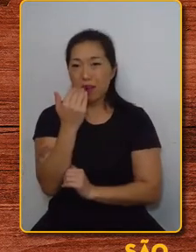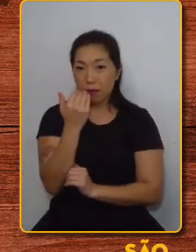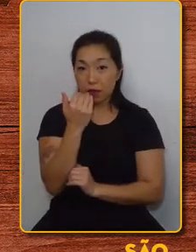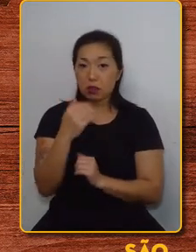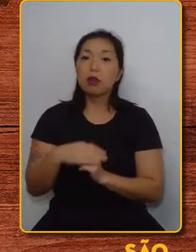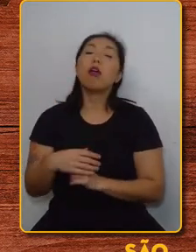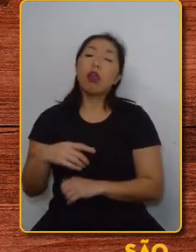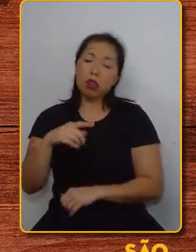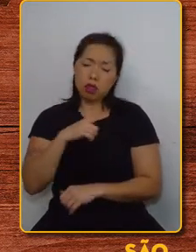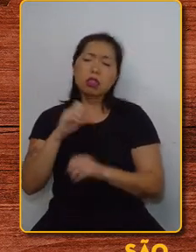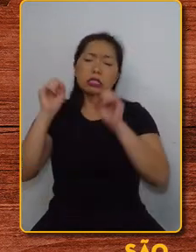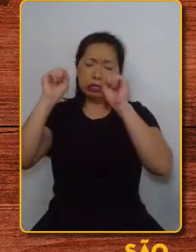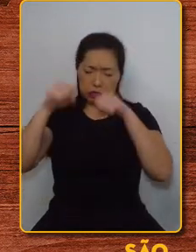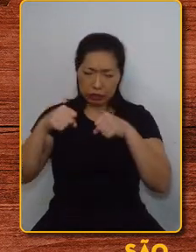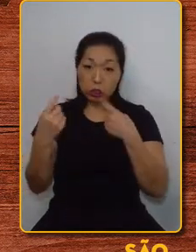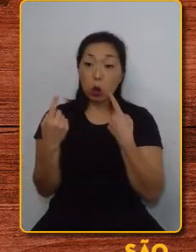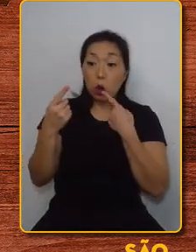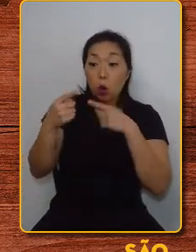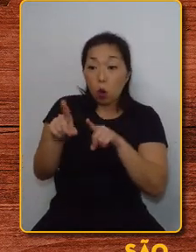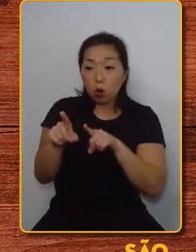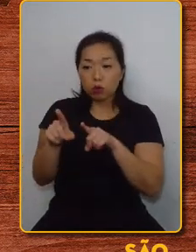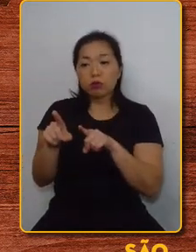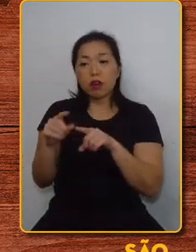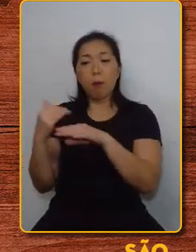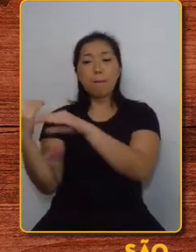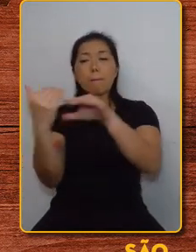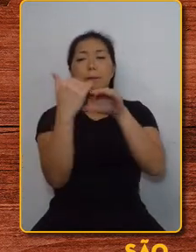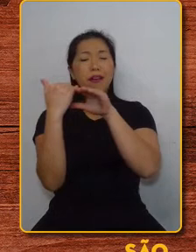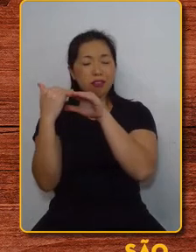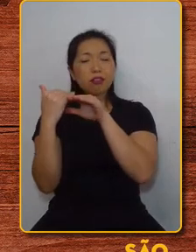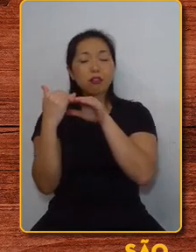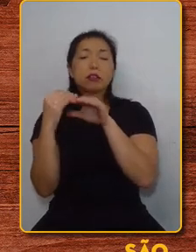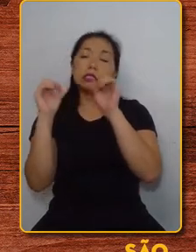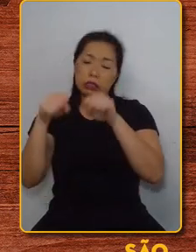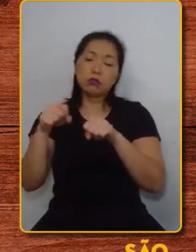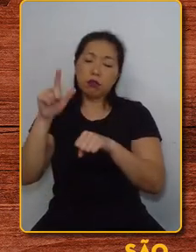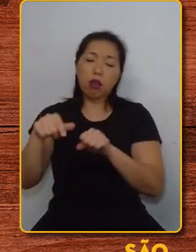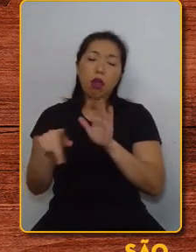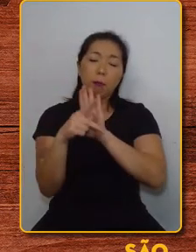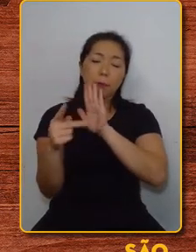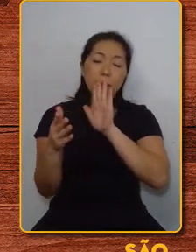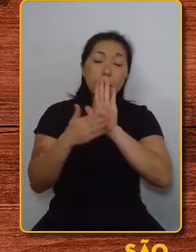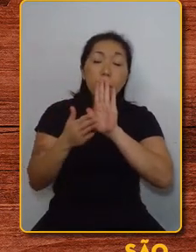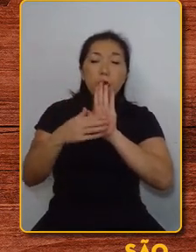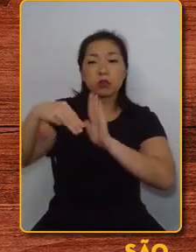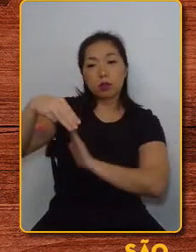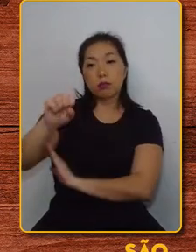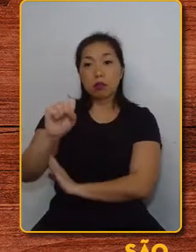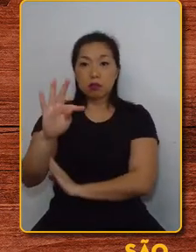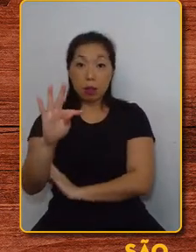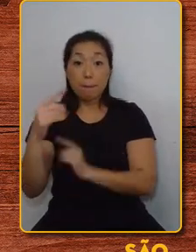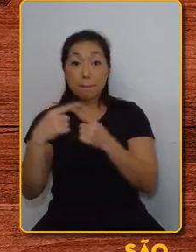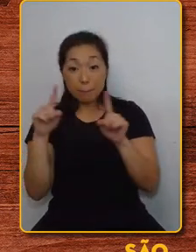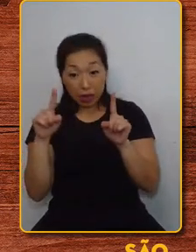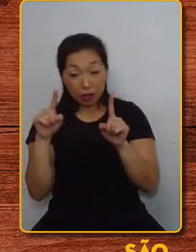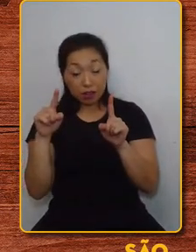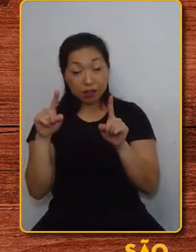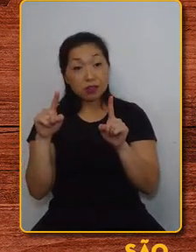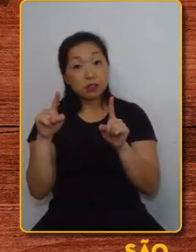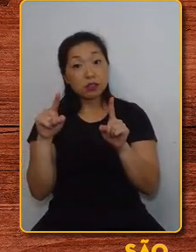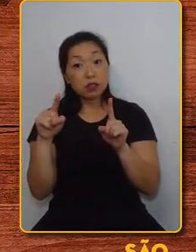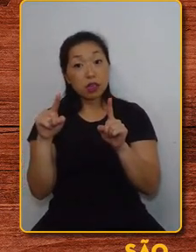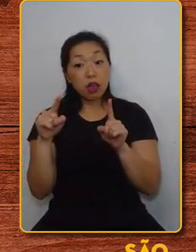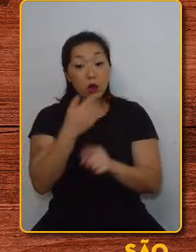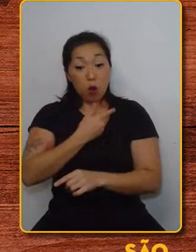Tem, eu inclusive o MST, mas de forma geral, existe nas esferas de poder um tipo de